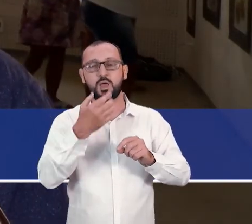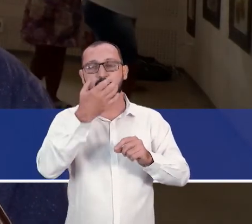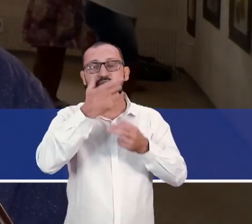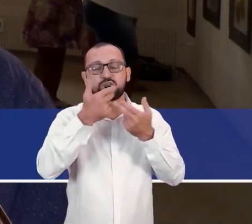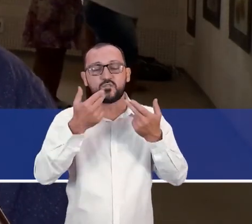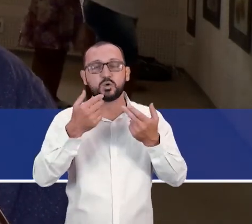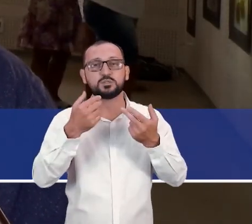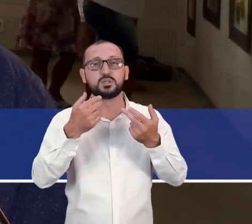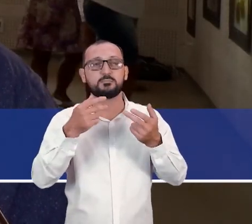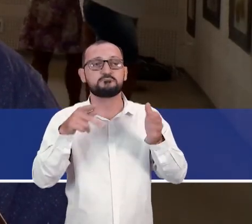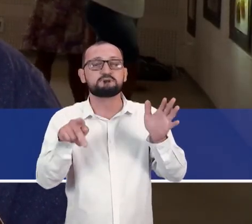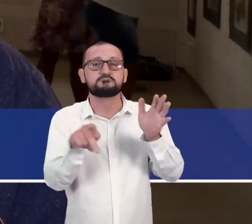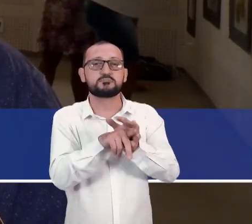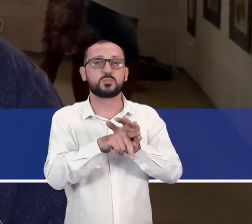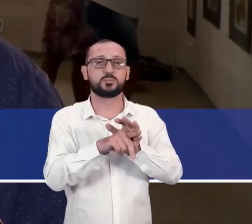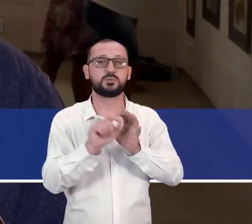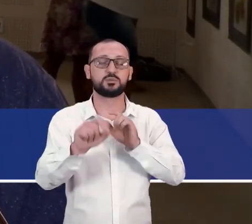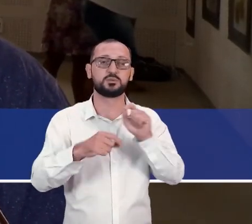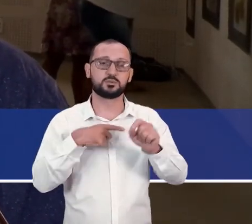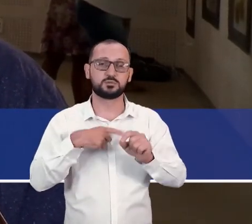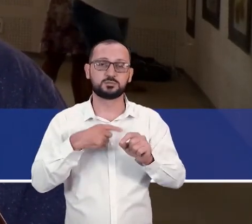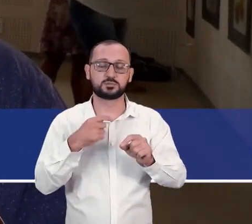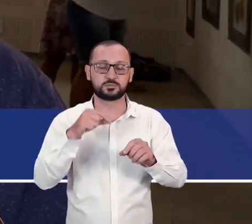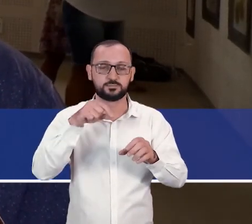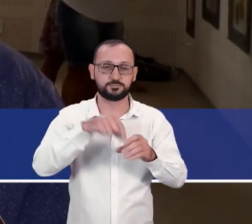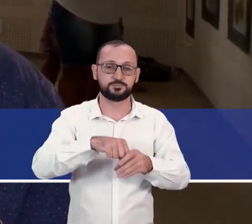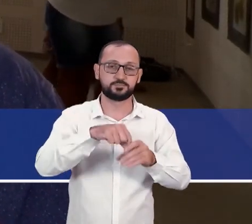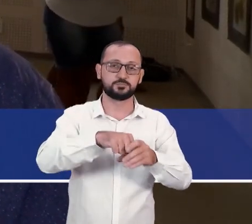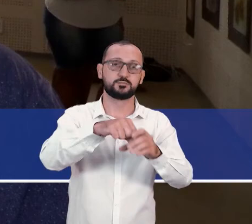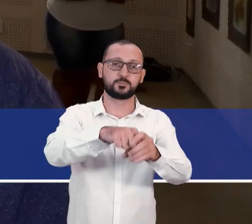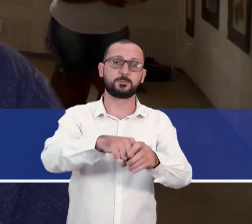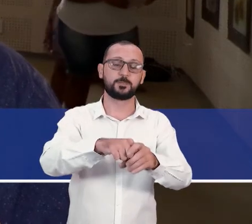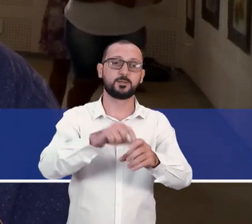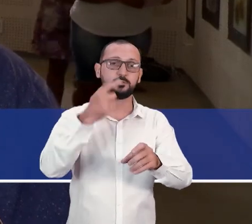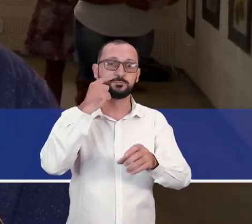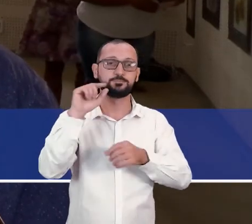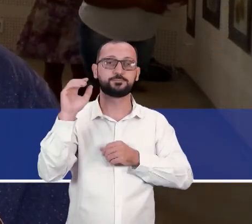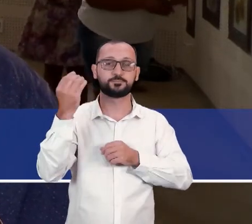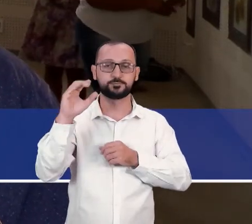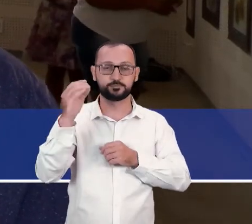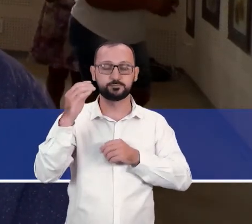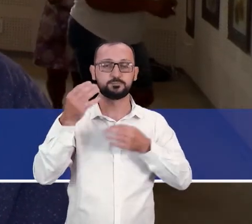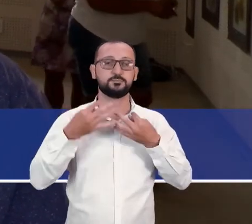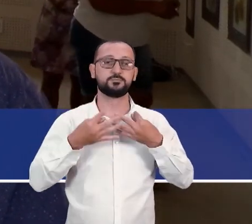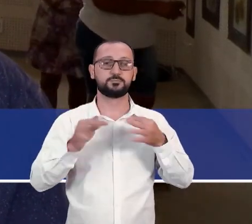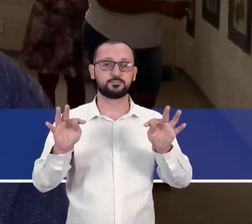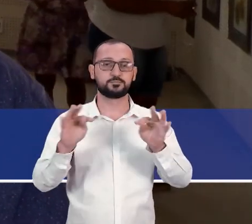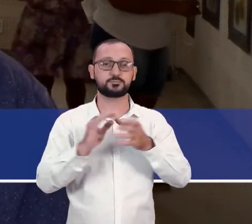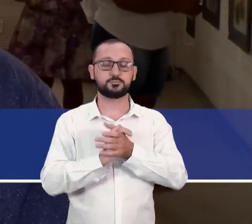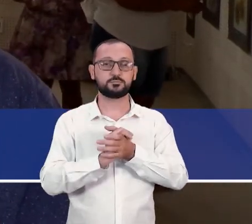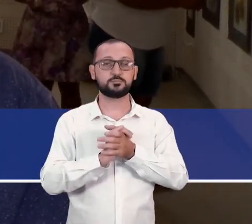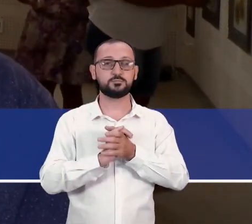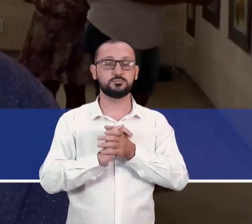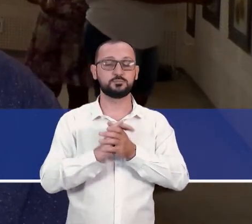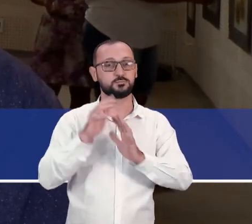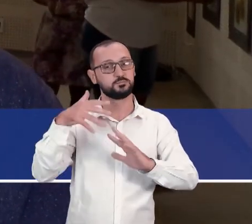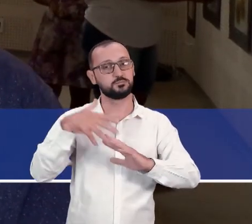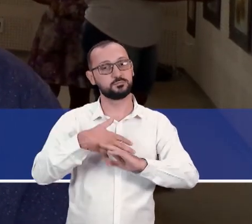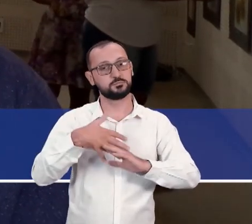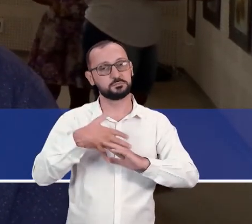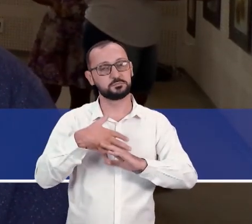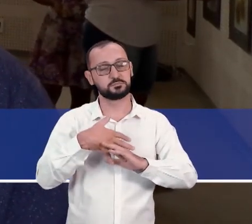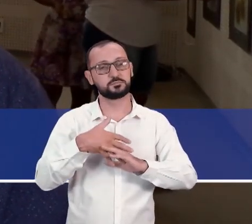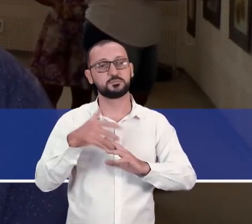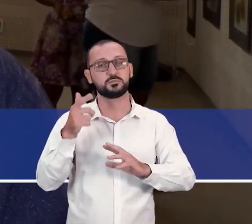símbolo do nosso estado, que junta a questão dos pequenos produtores, a questão da ciência, a questão da tecnologia, as nossas